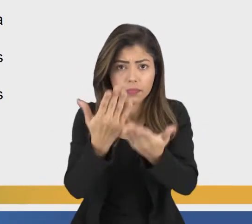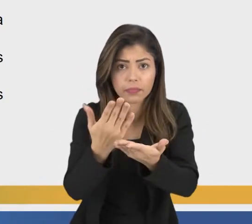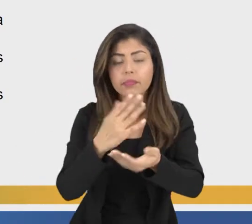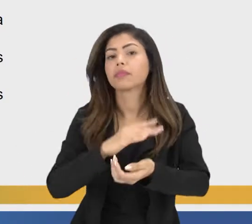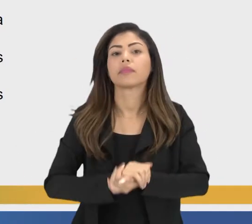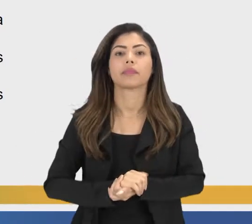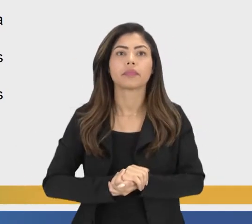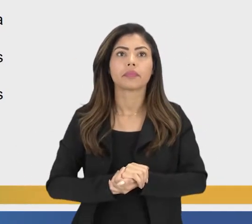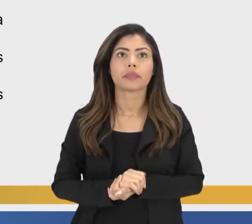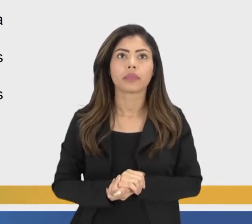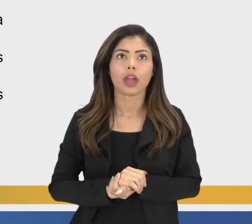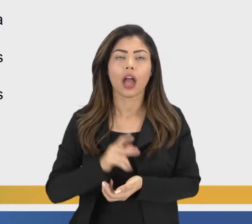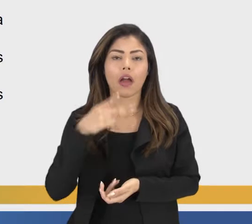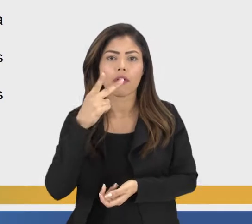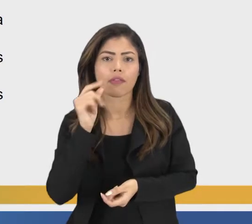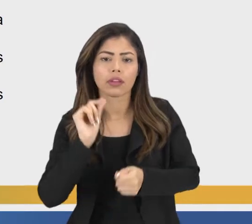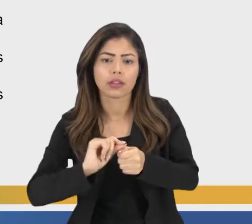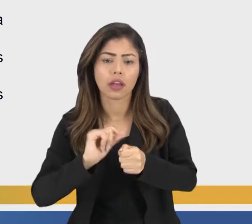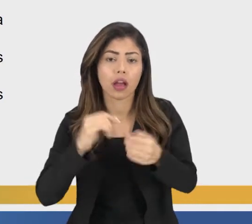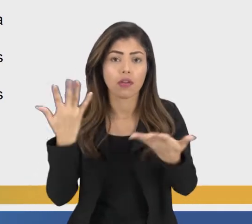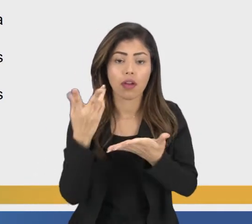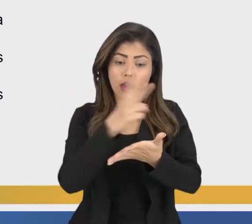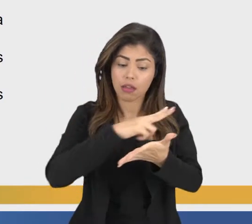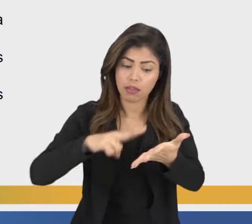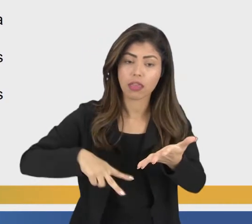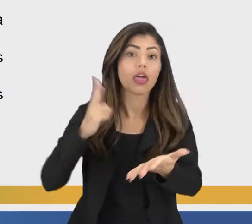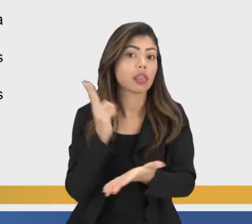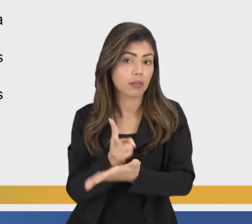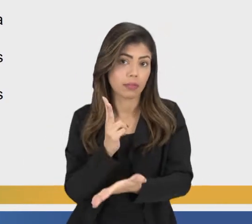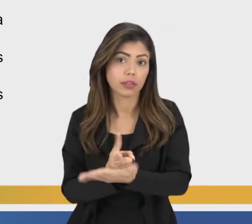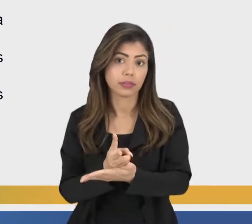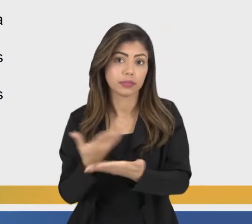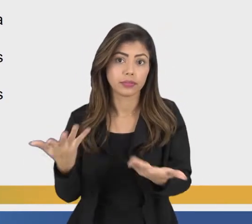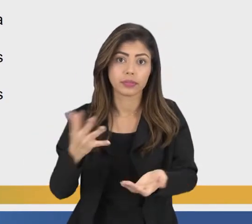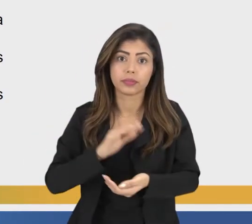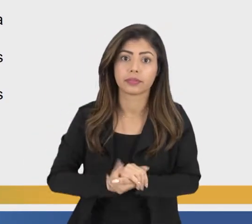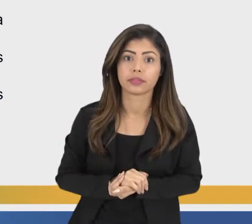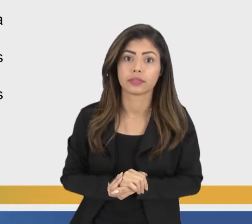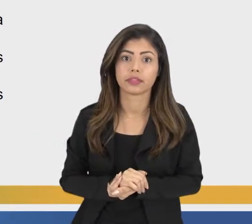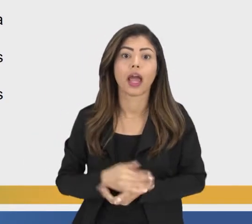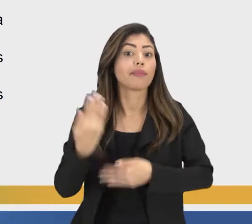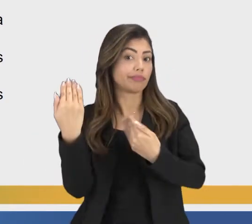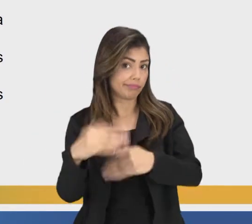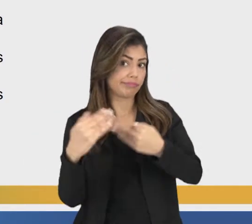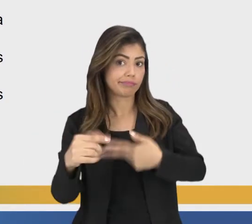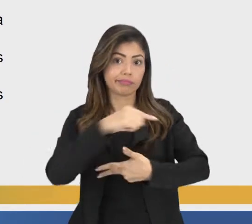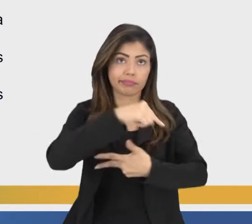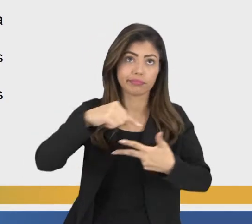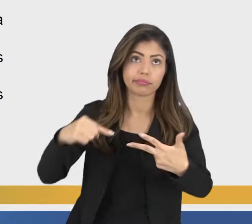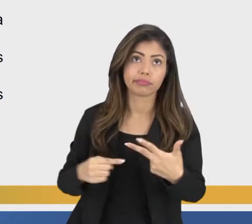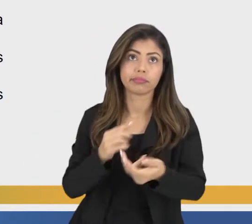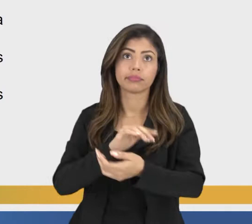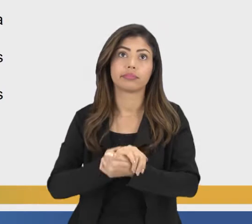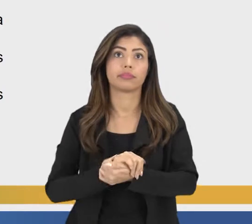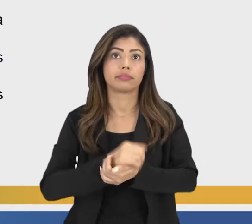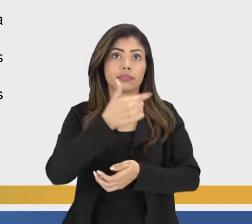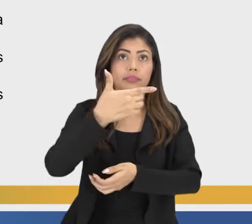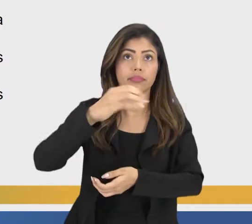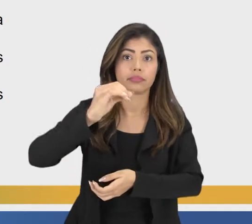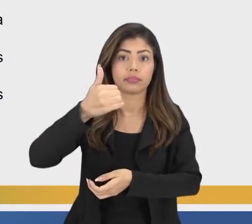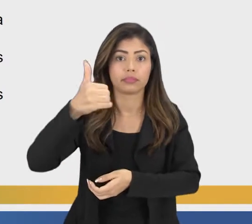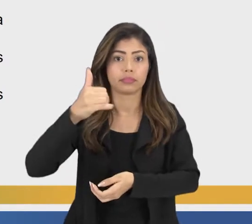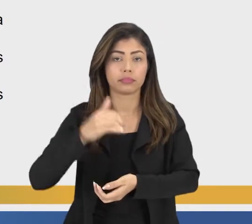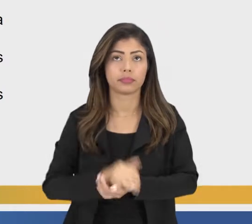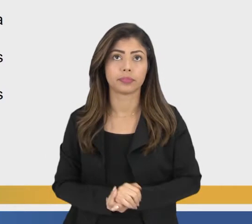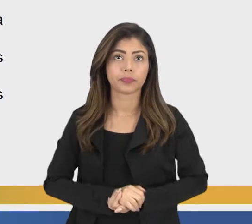em tela e que eu vou fazer a leitura da mesma, ela estava na prova do ano de